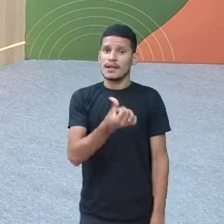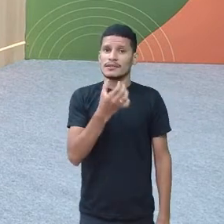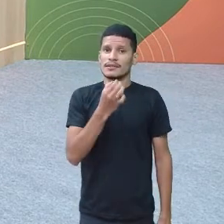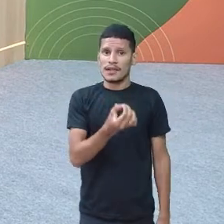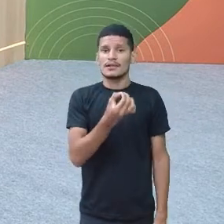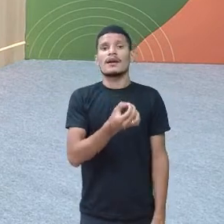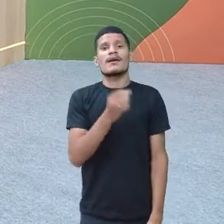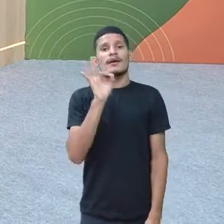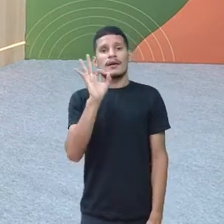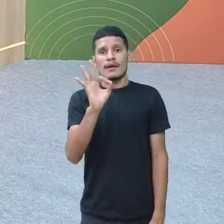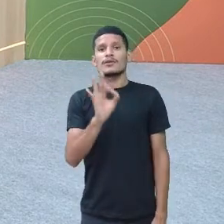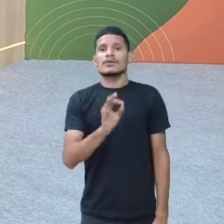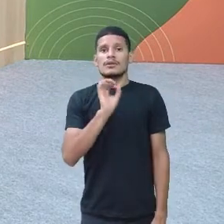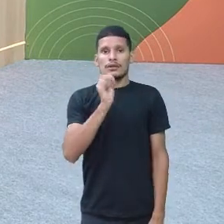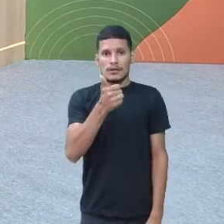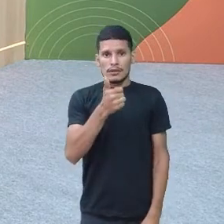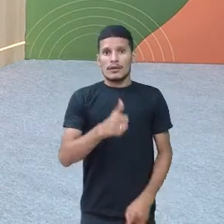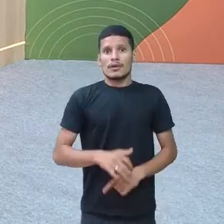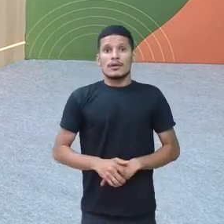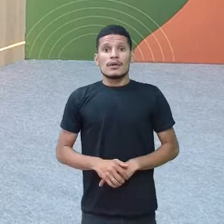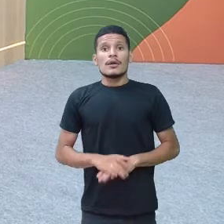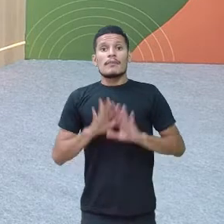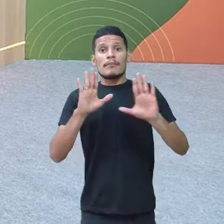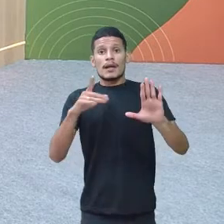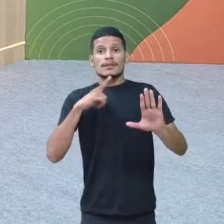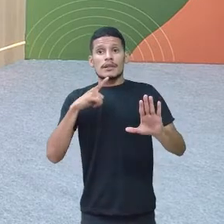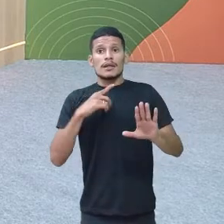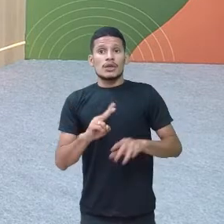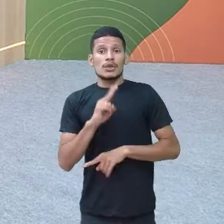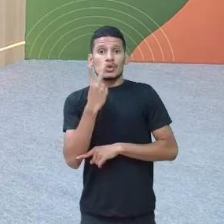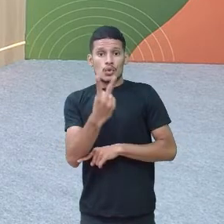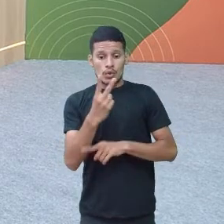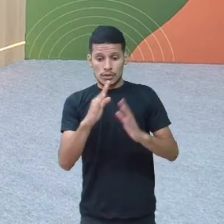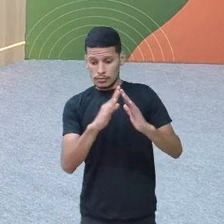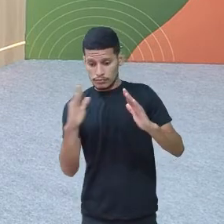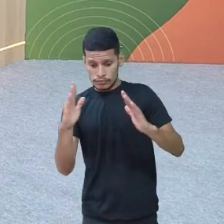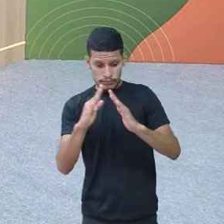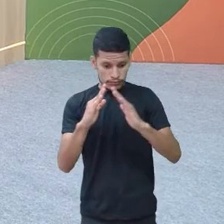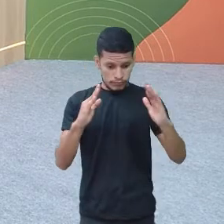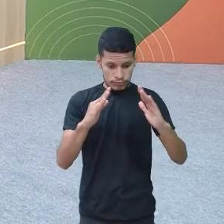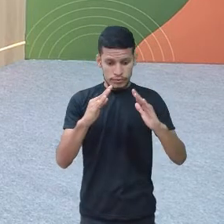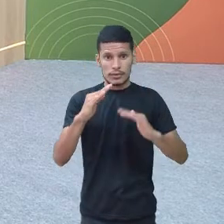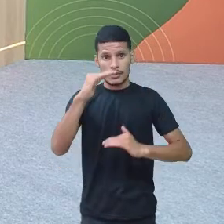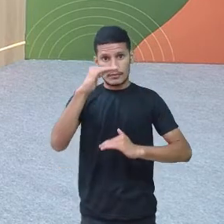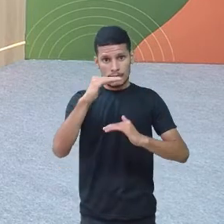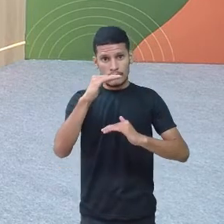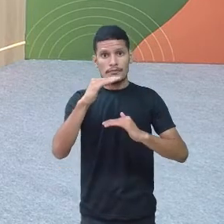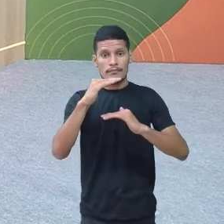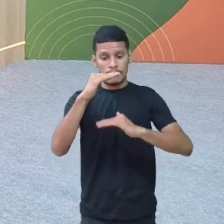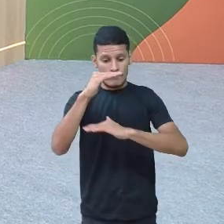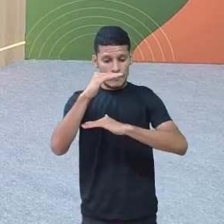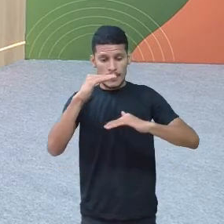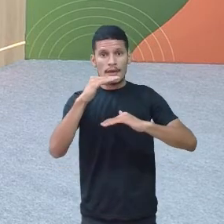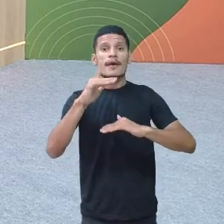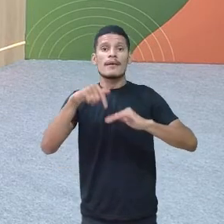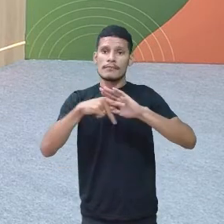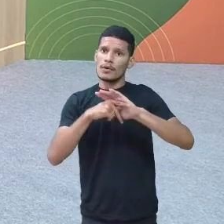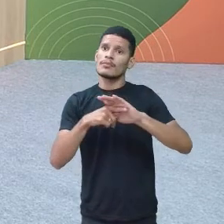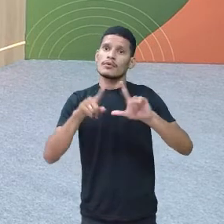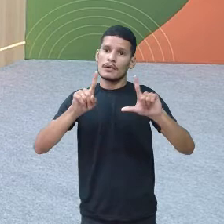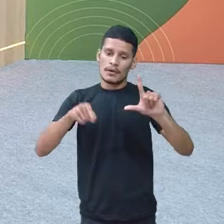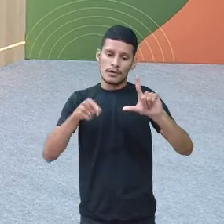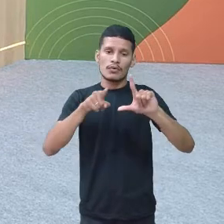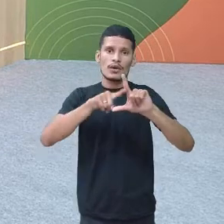tá certo? Quando eu tenho 2 lados com a mesma medida, eu vou ter também 2 ângulos com a mesma medida, tá